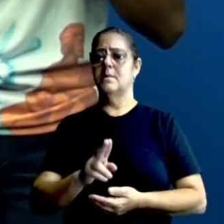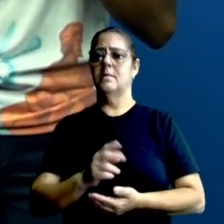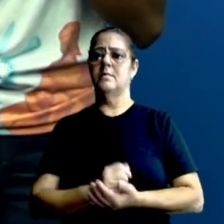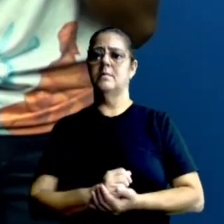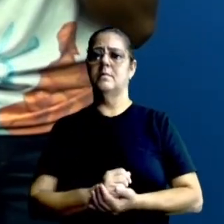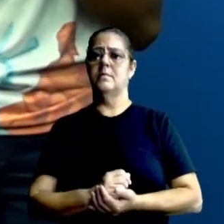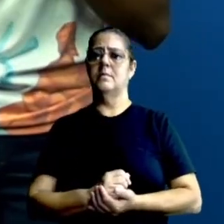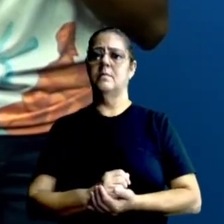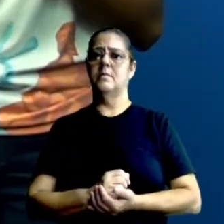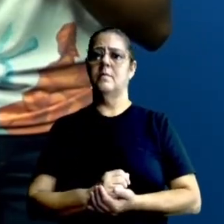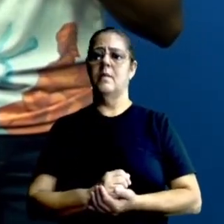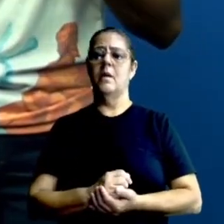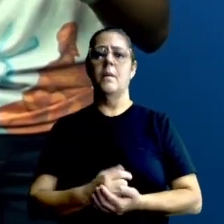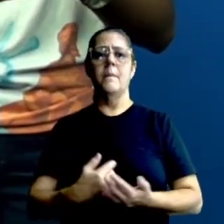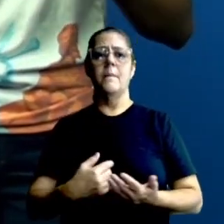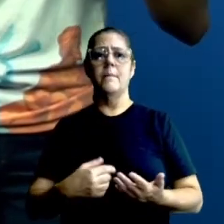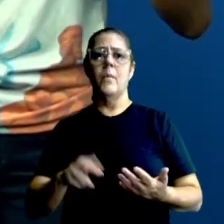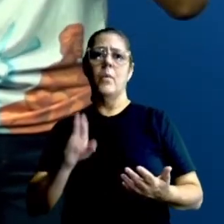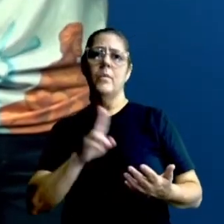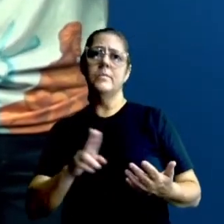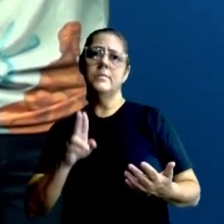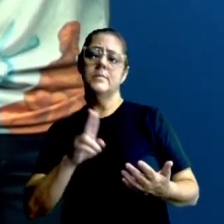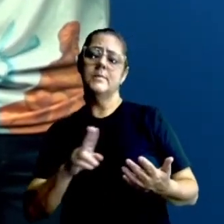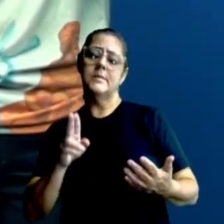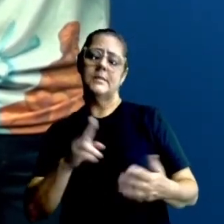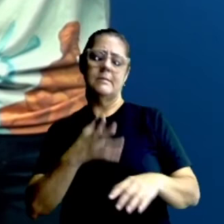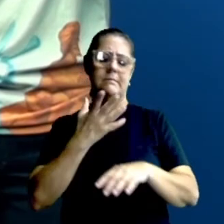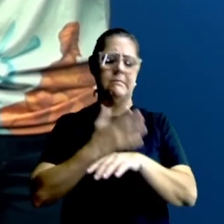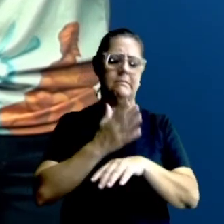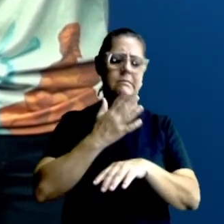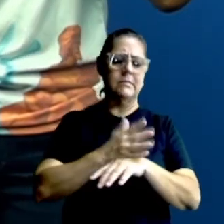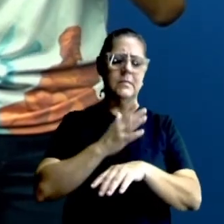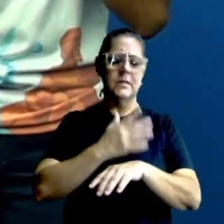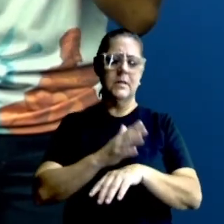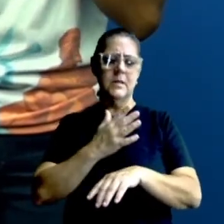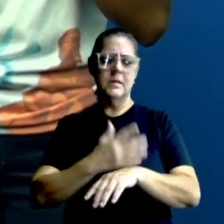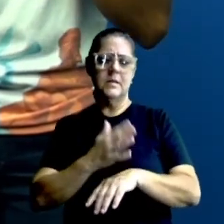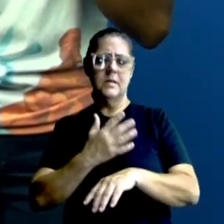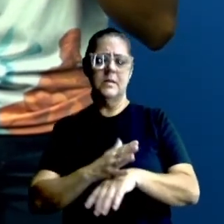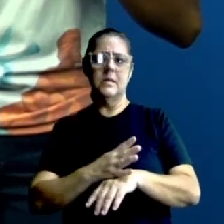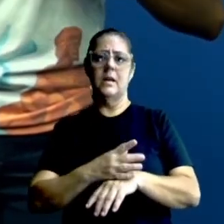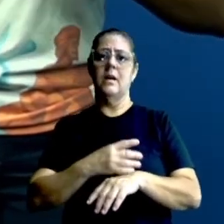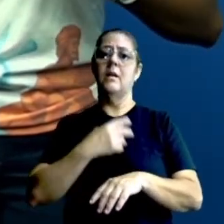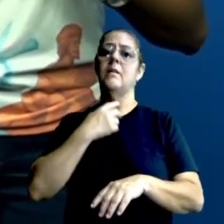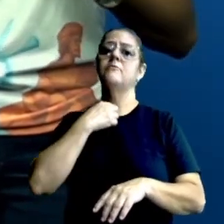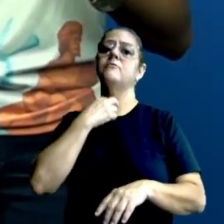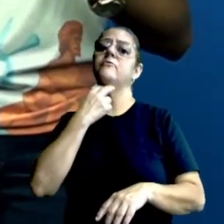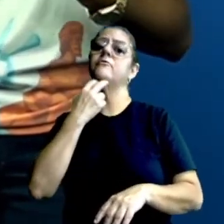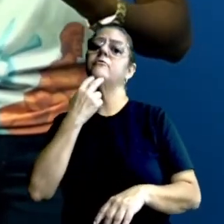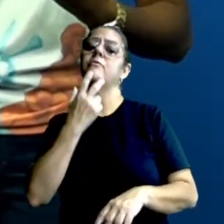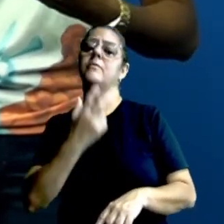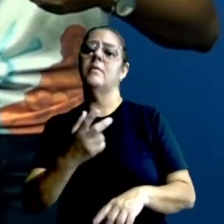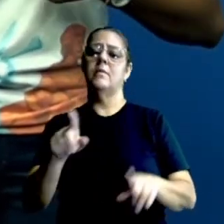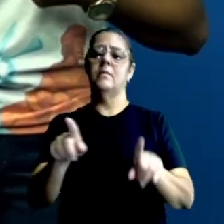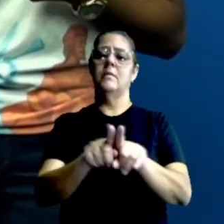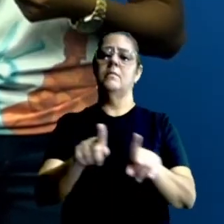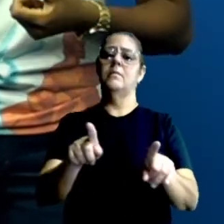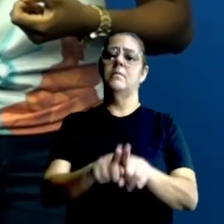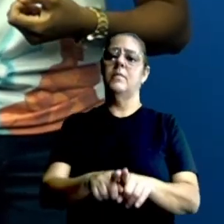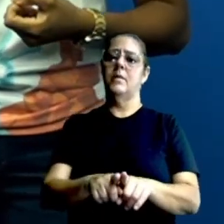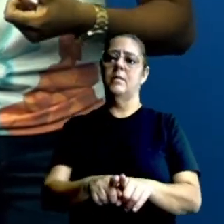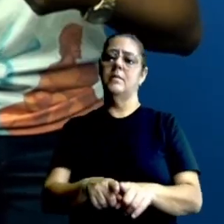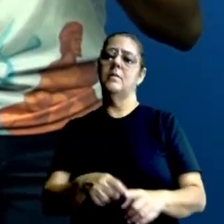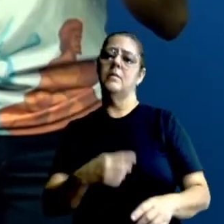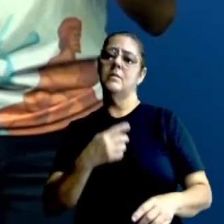e façam máximo possível de uso para que você ouça o que você está falando e você ganha também